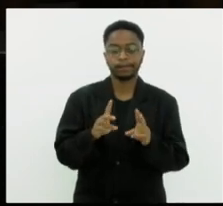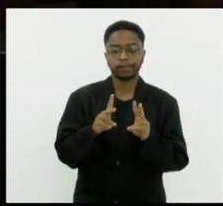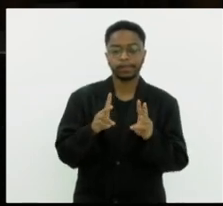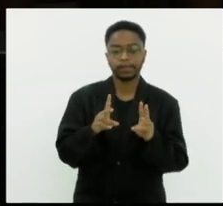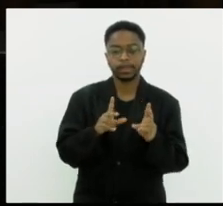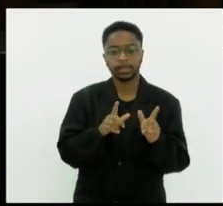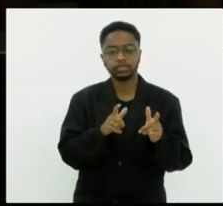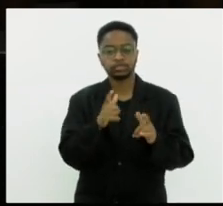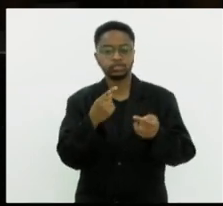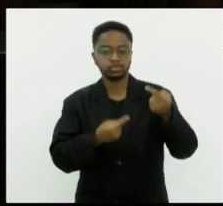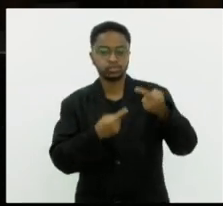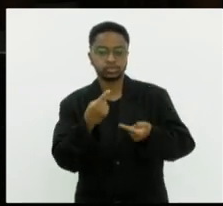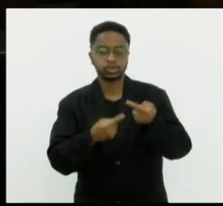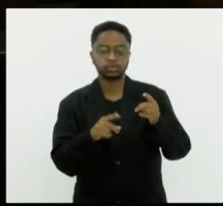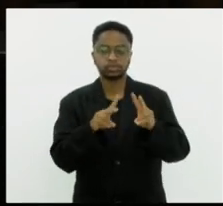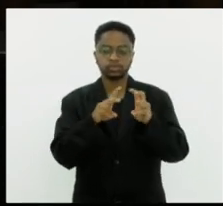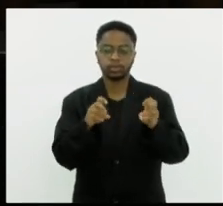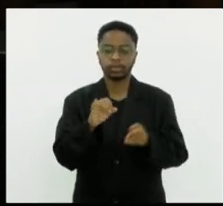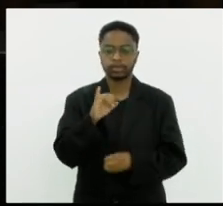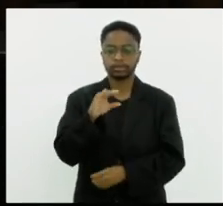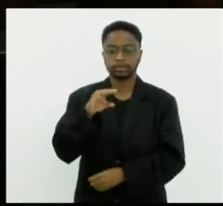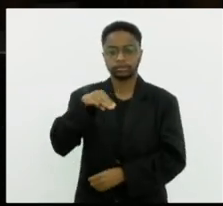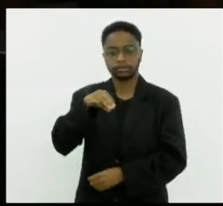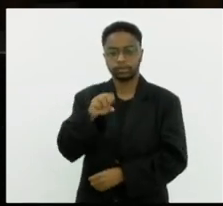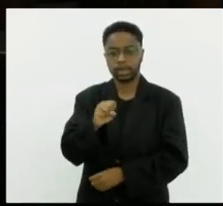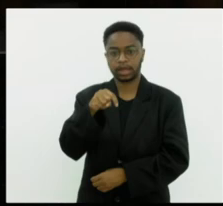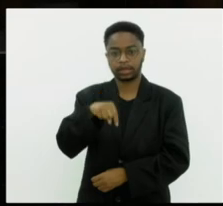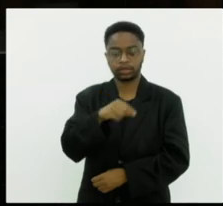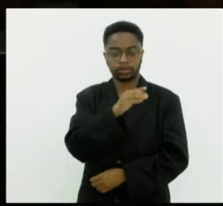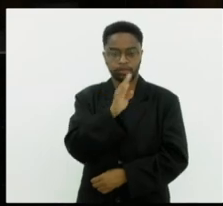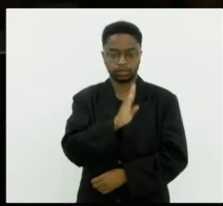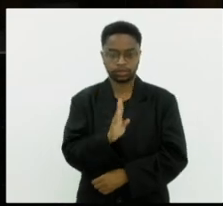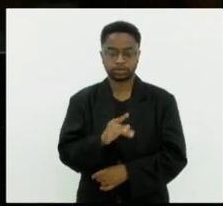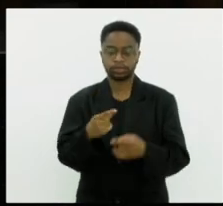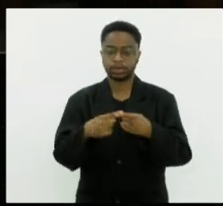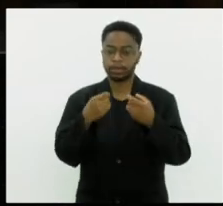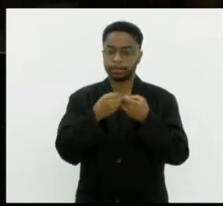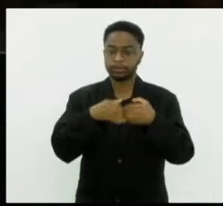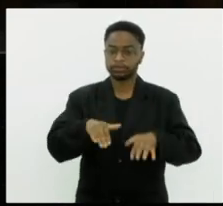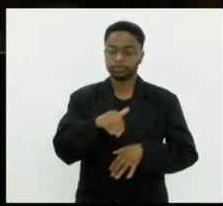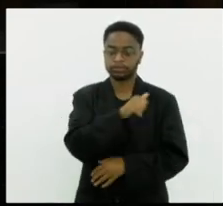nosso país, que só vem prejudicando o Estado do Rio de Janeiro,